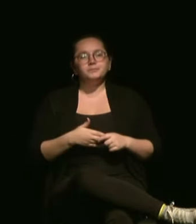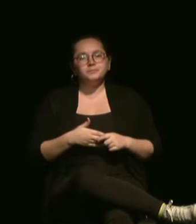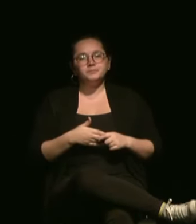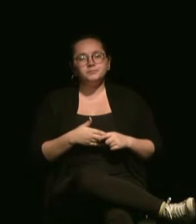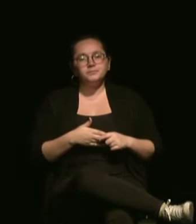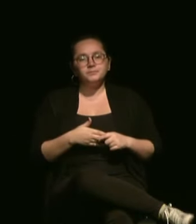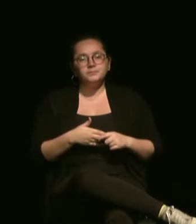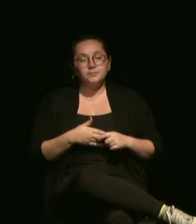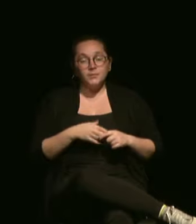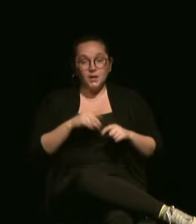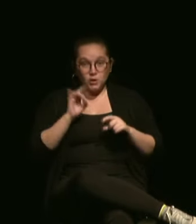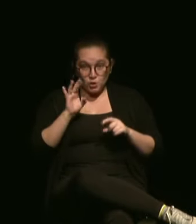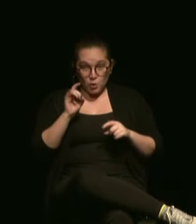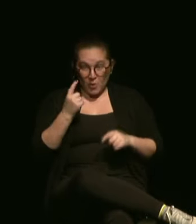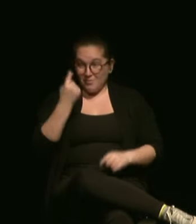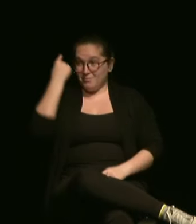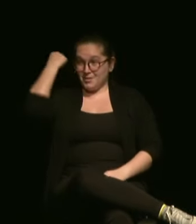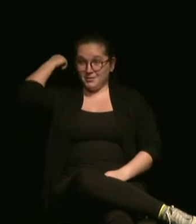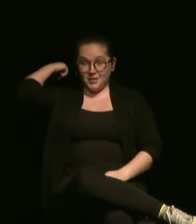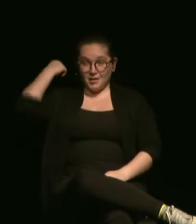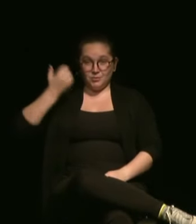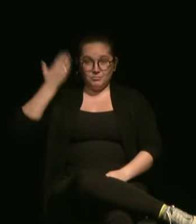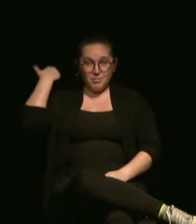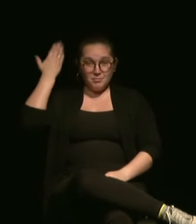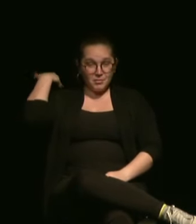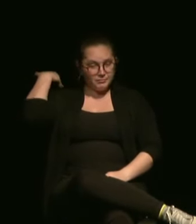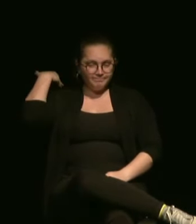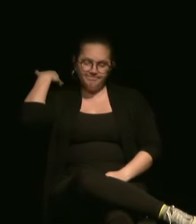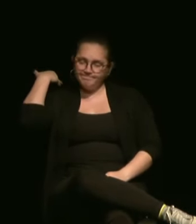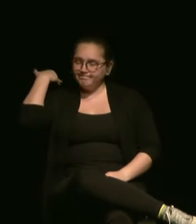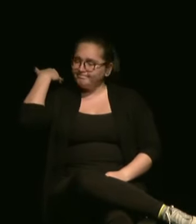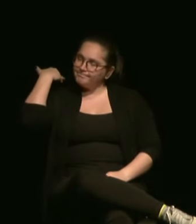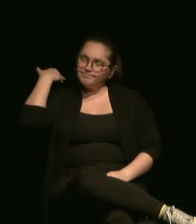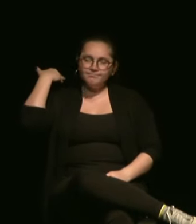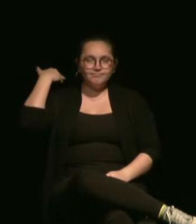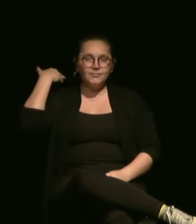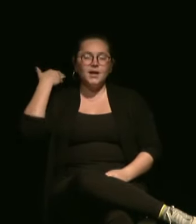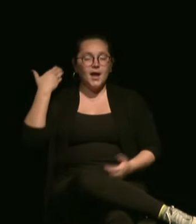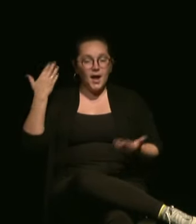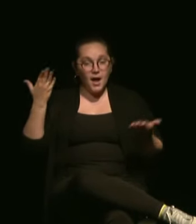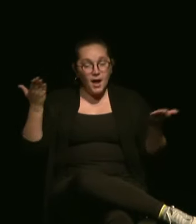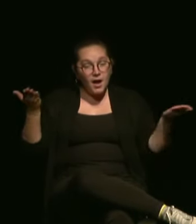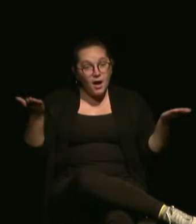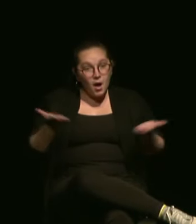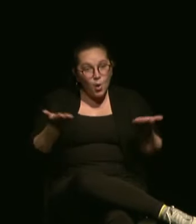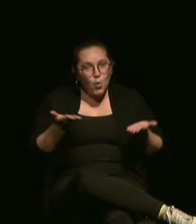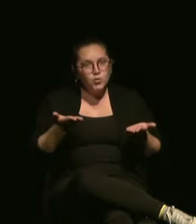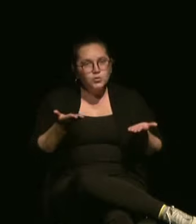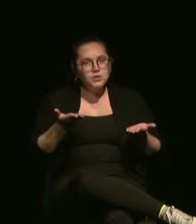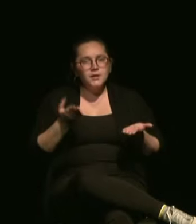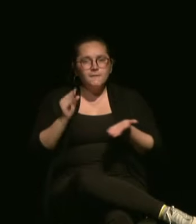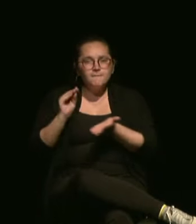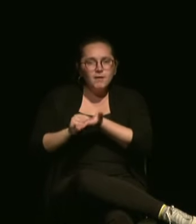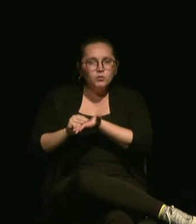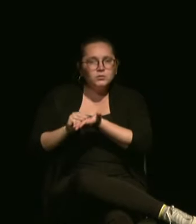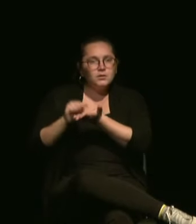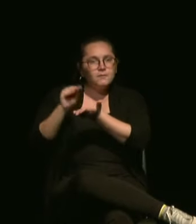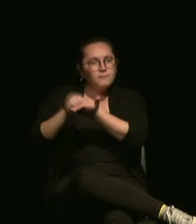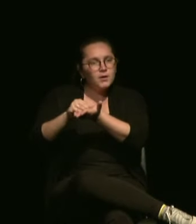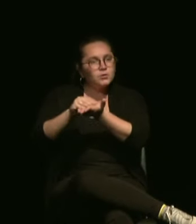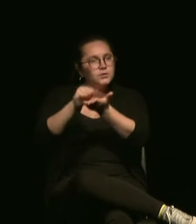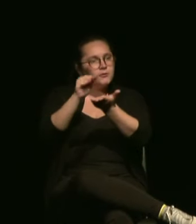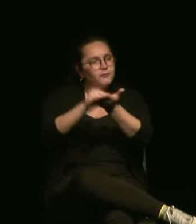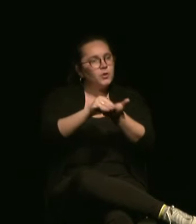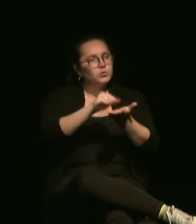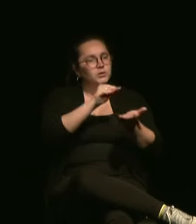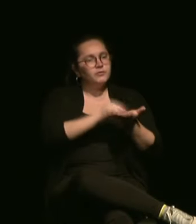algo que existe no passado, eles são a presença de uma ausência. A presença